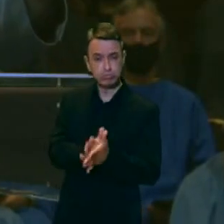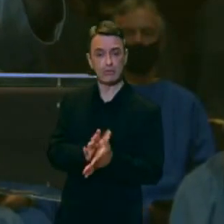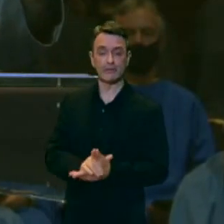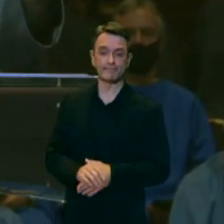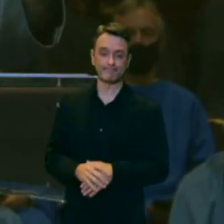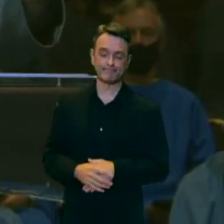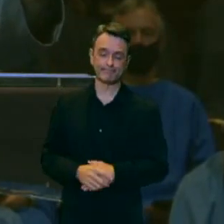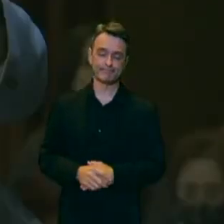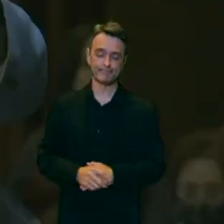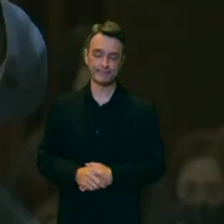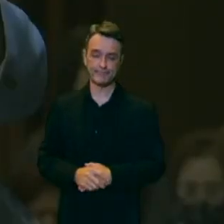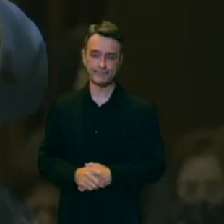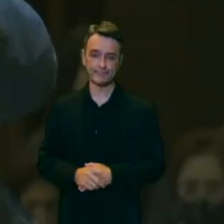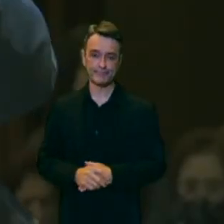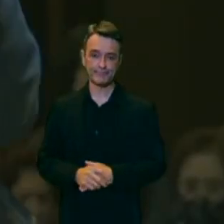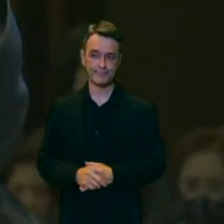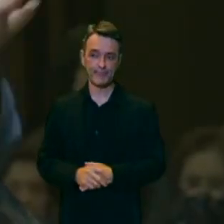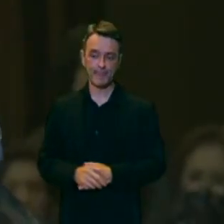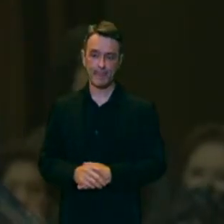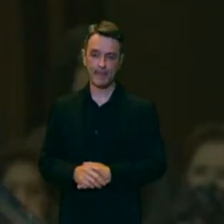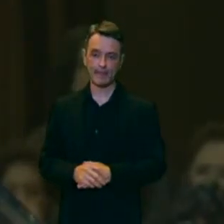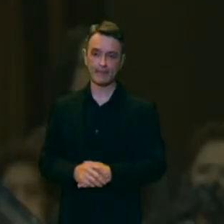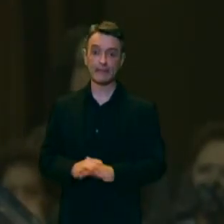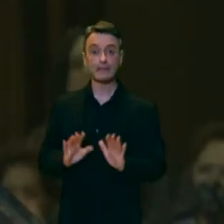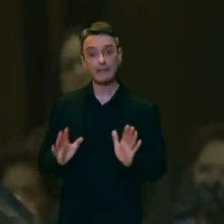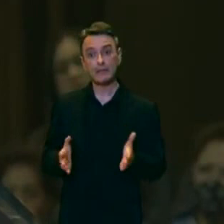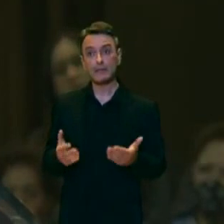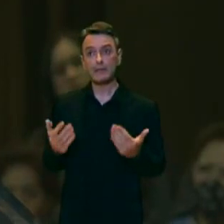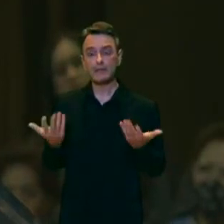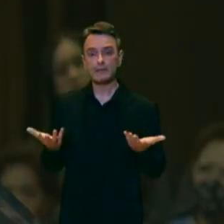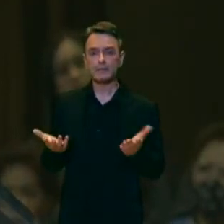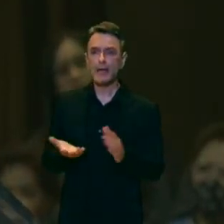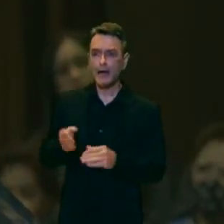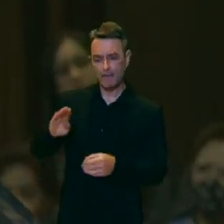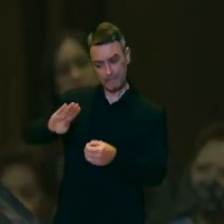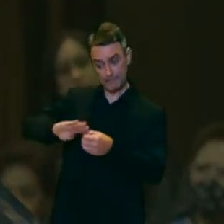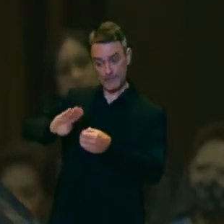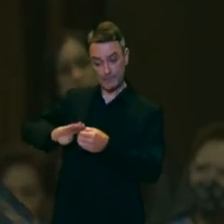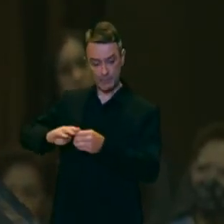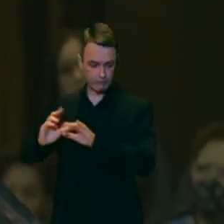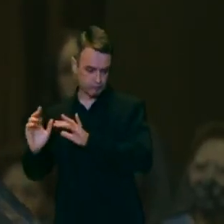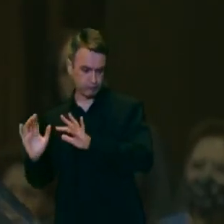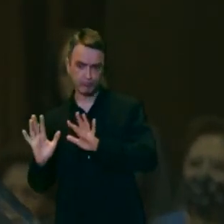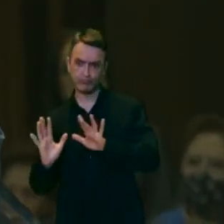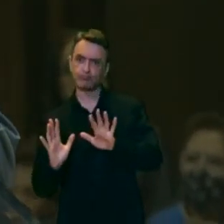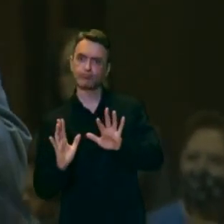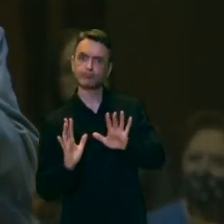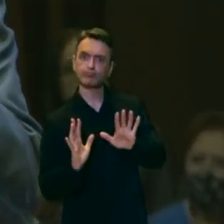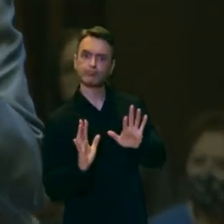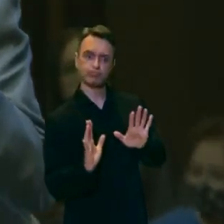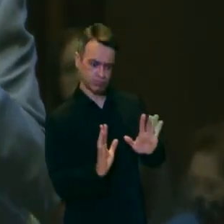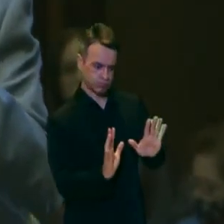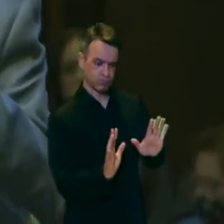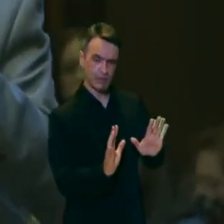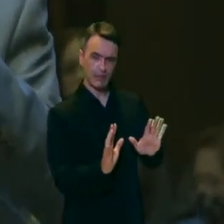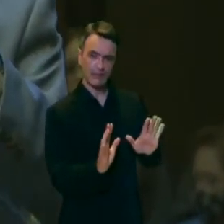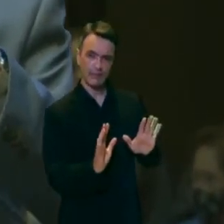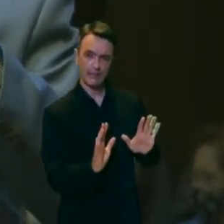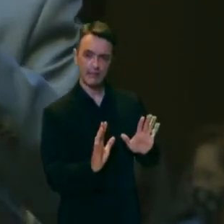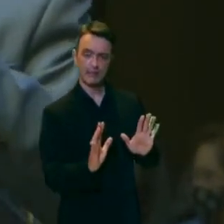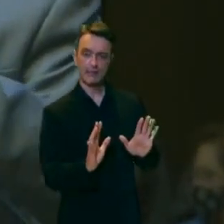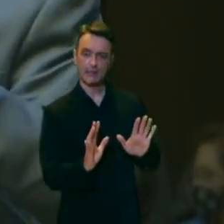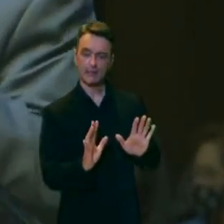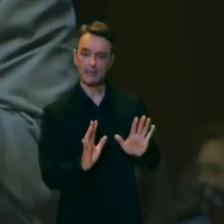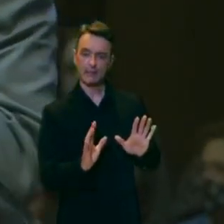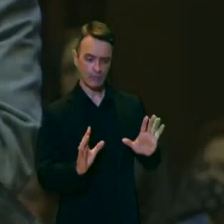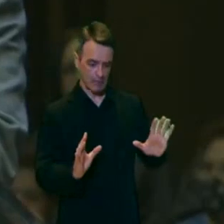nessa então conquista que a Babilônia faz, ele começa então a